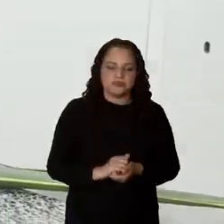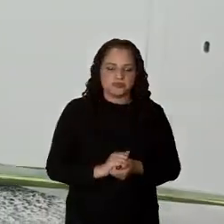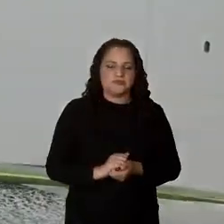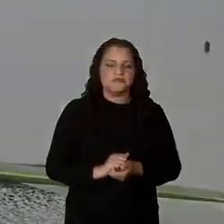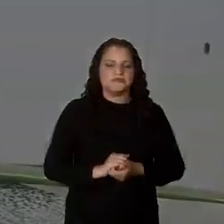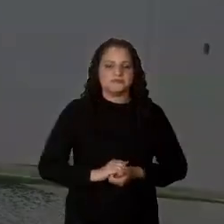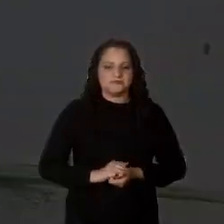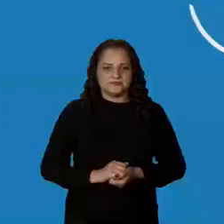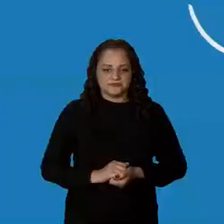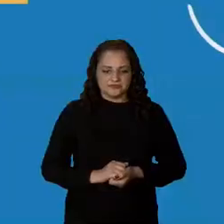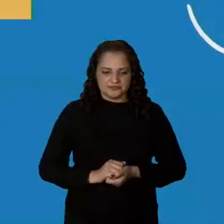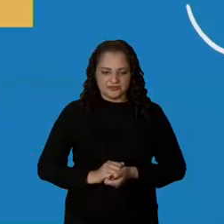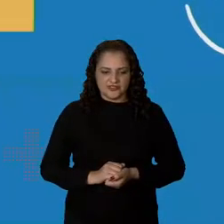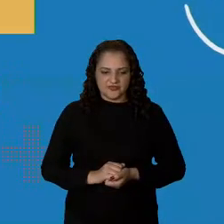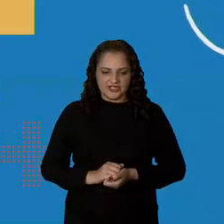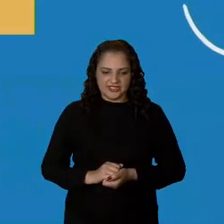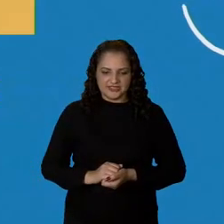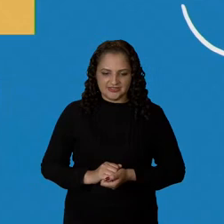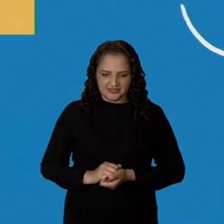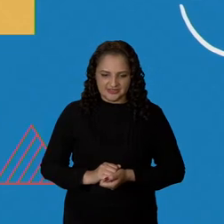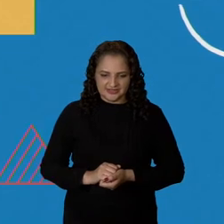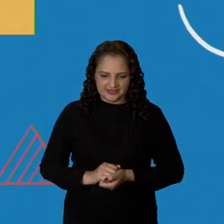o desfibramento.